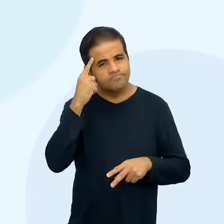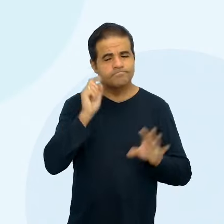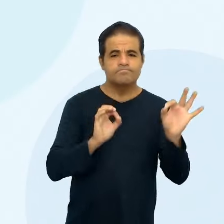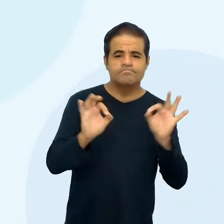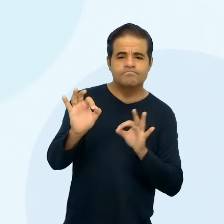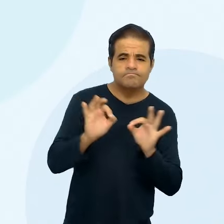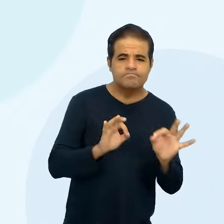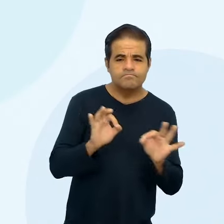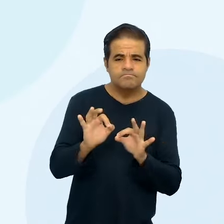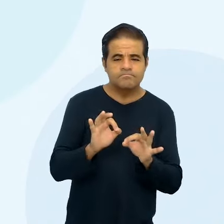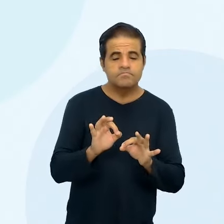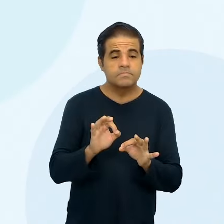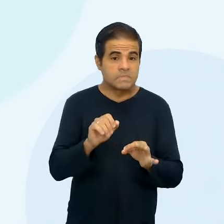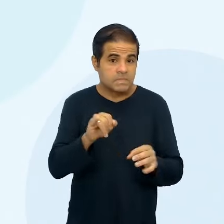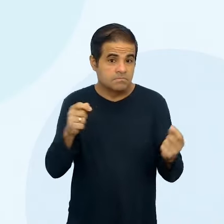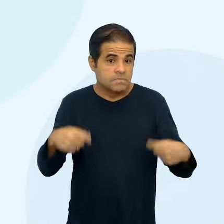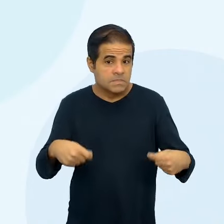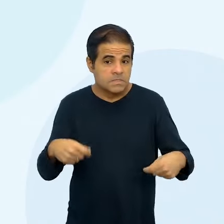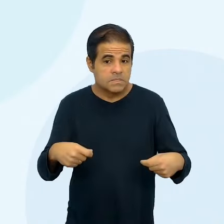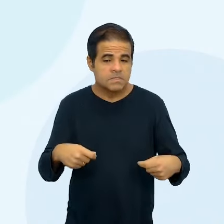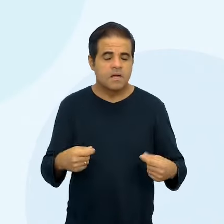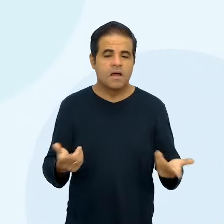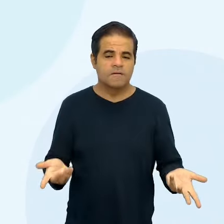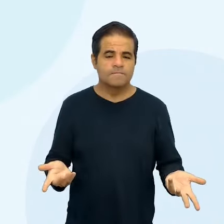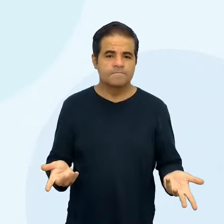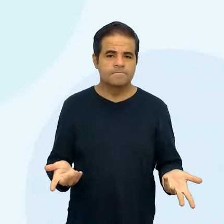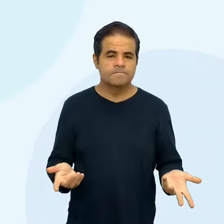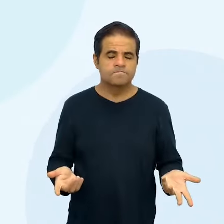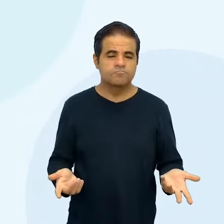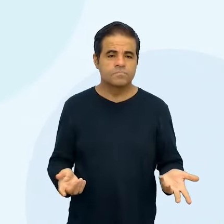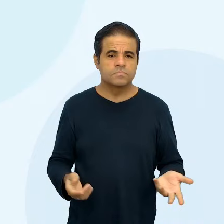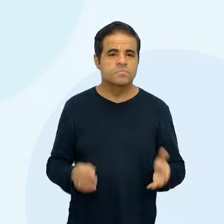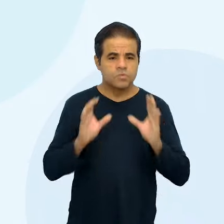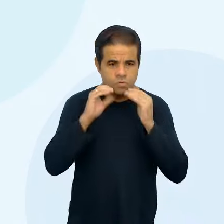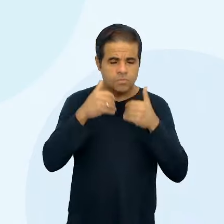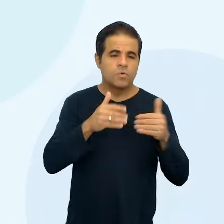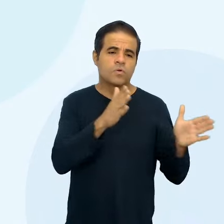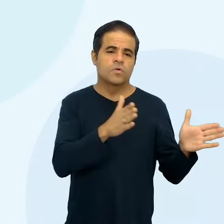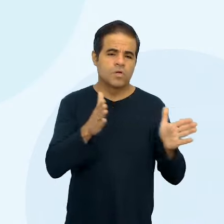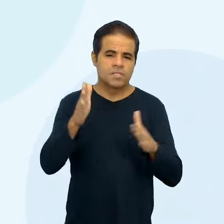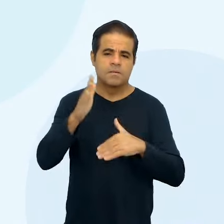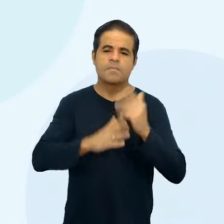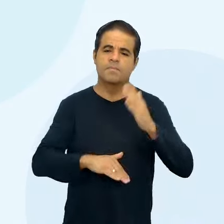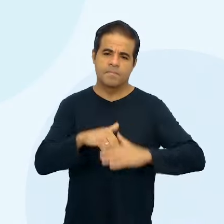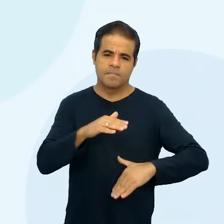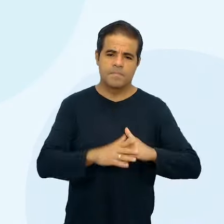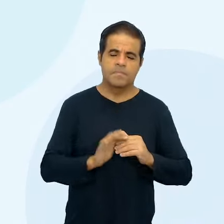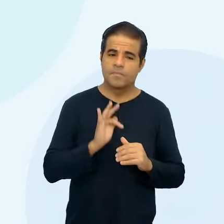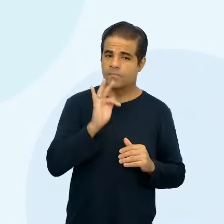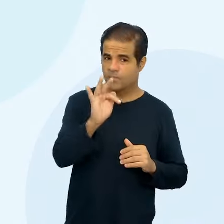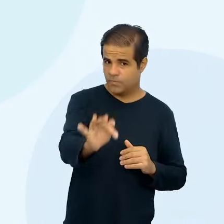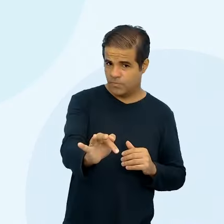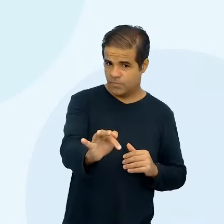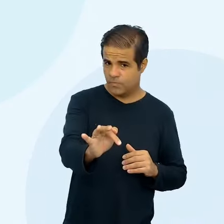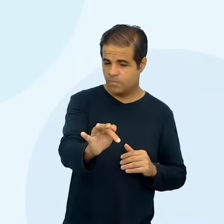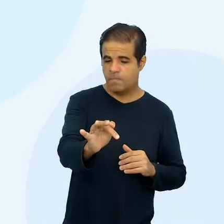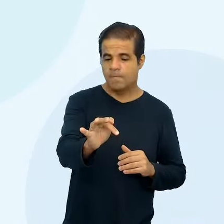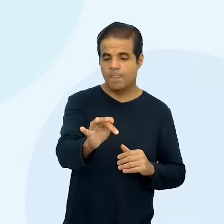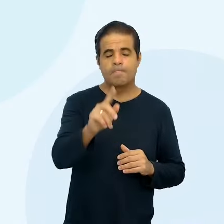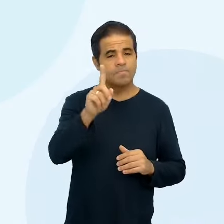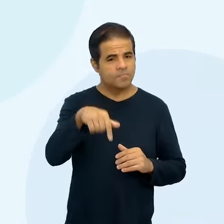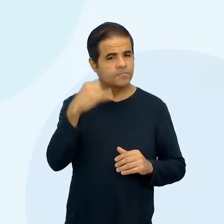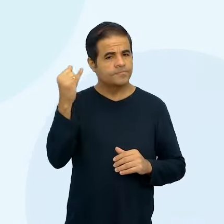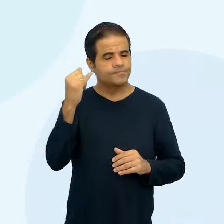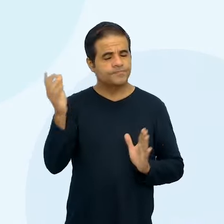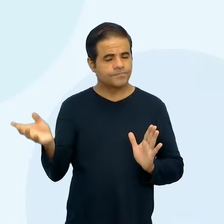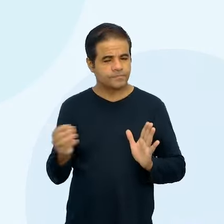replanejamento, se for necessário, e uma organização para práticas futuras. E é importante